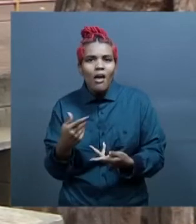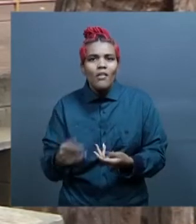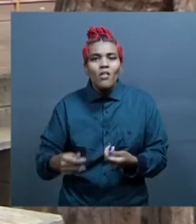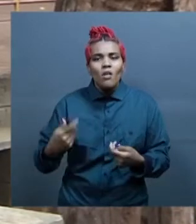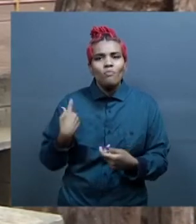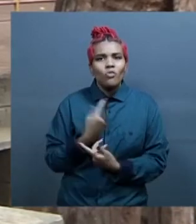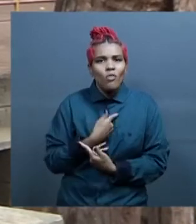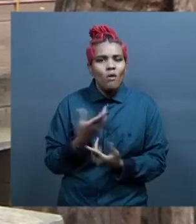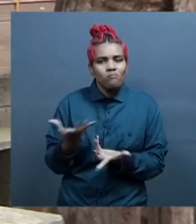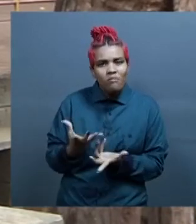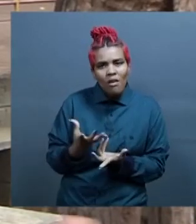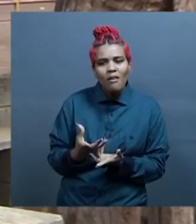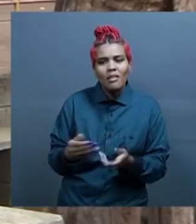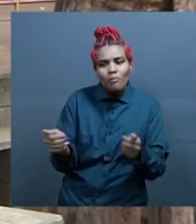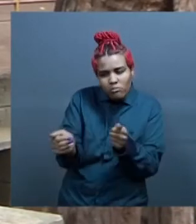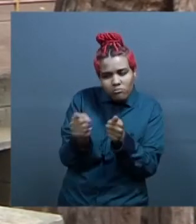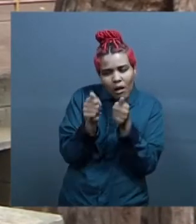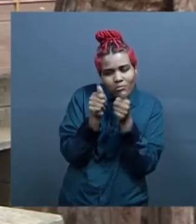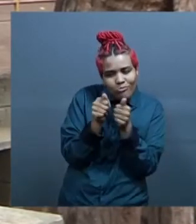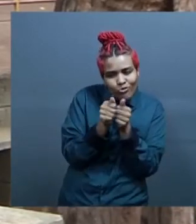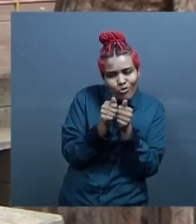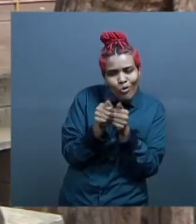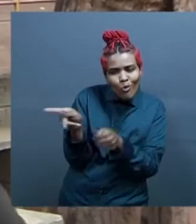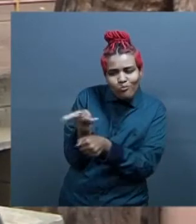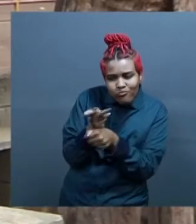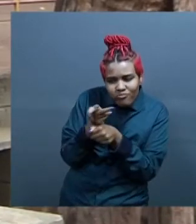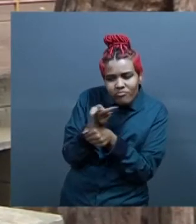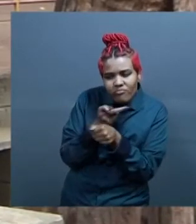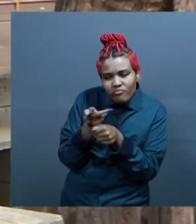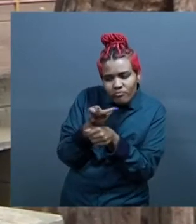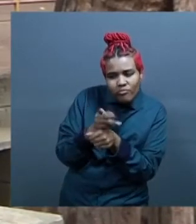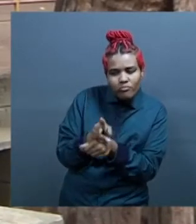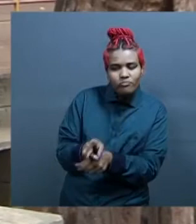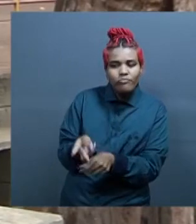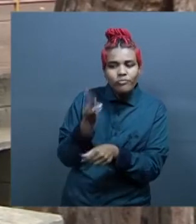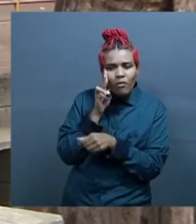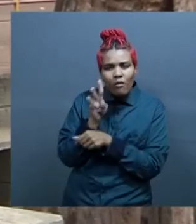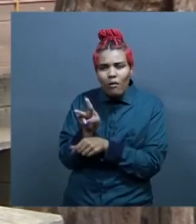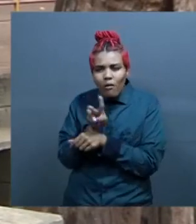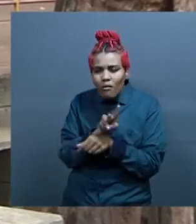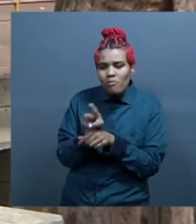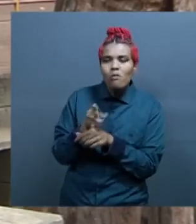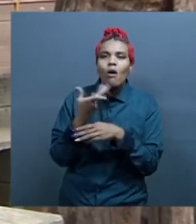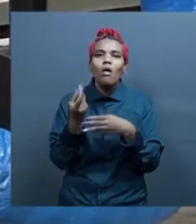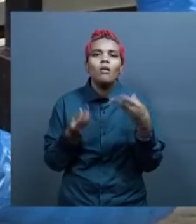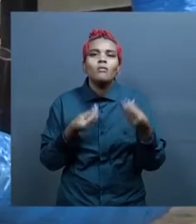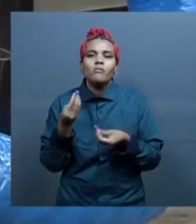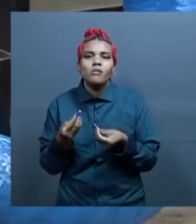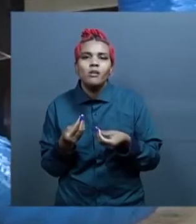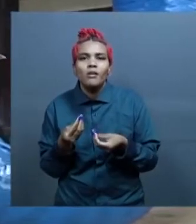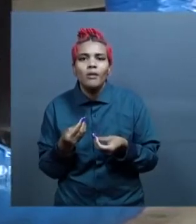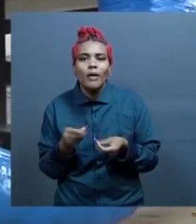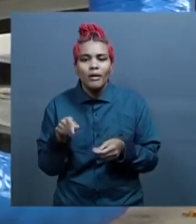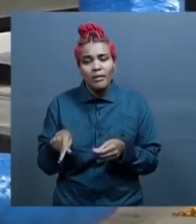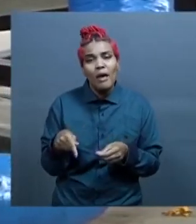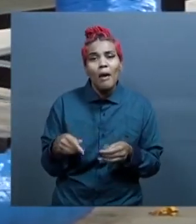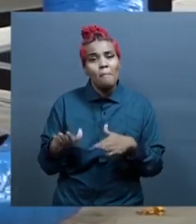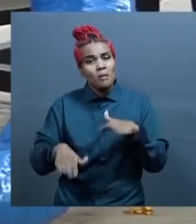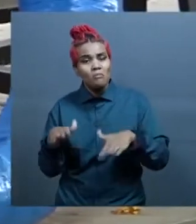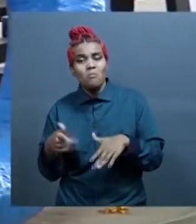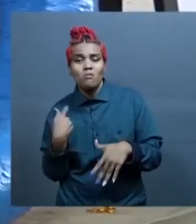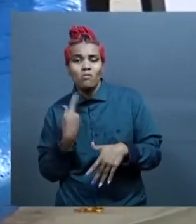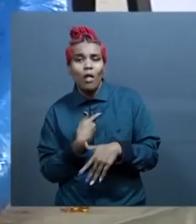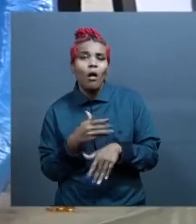de uberlândia da nossa cidade nós estamos presentes que também há mais de 12 anos é um caso muito com que a gente trabalha em 2020 a